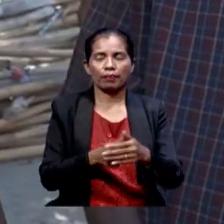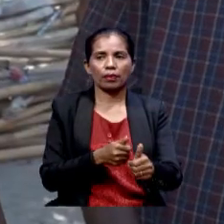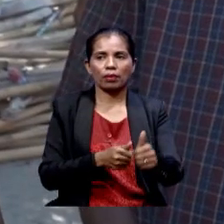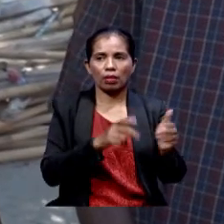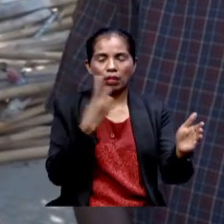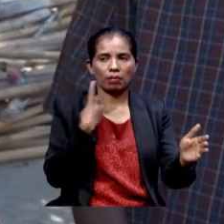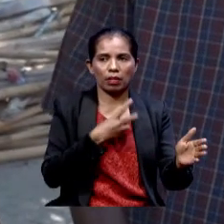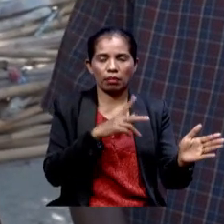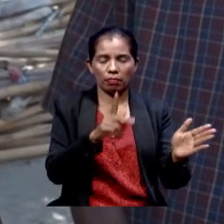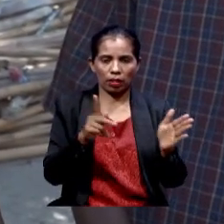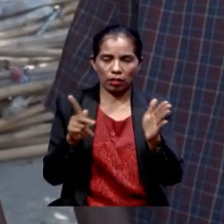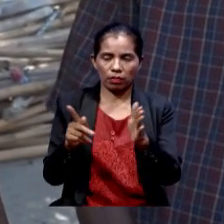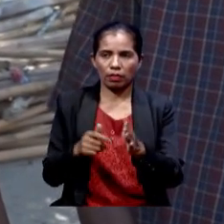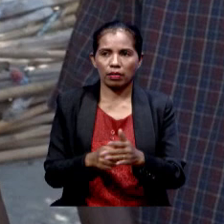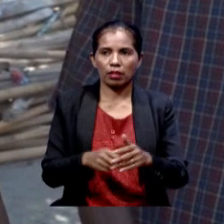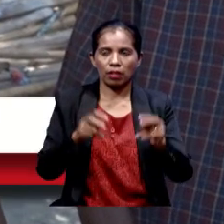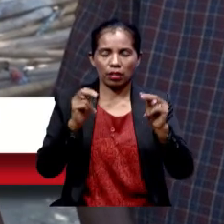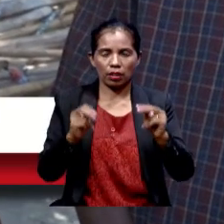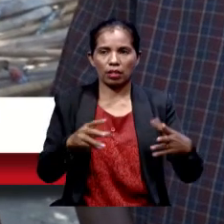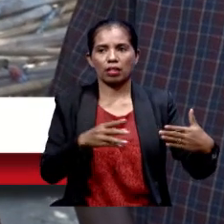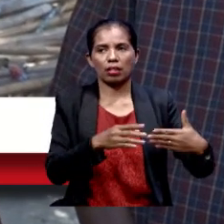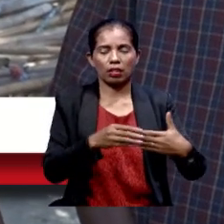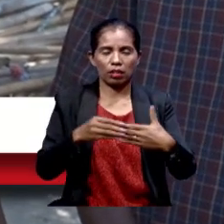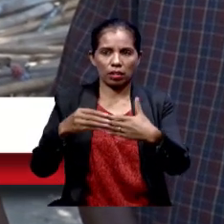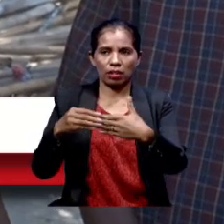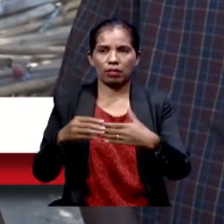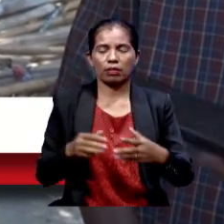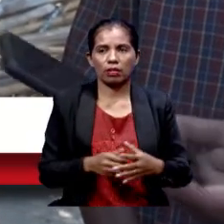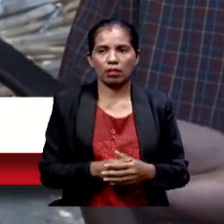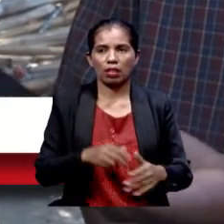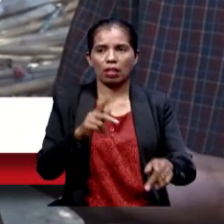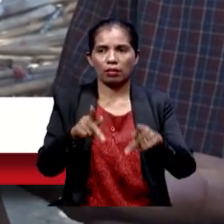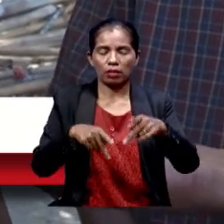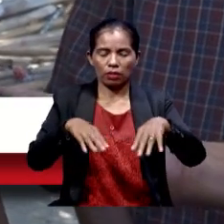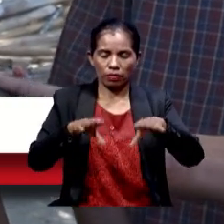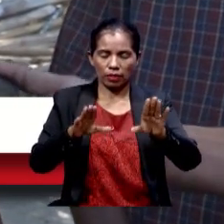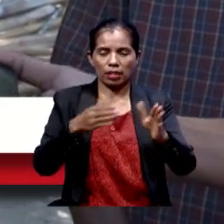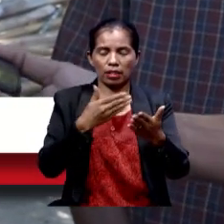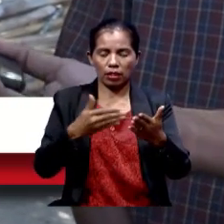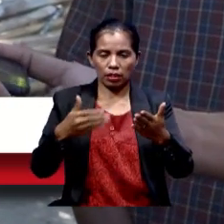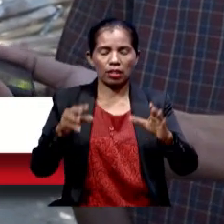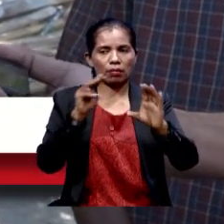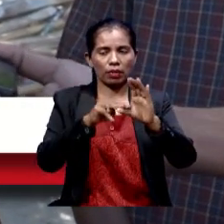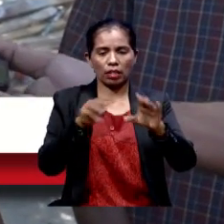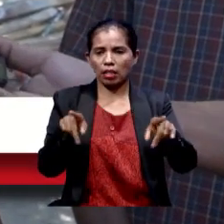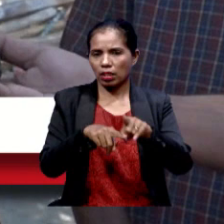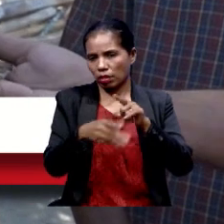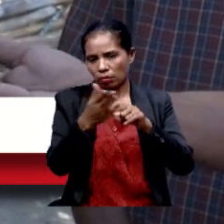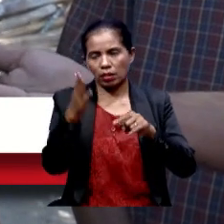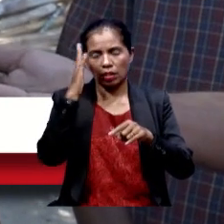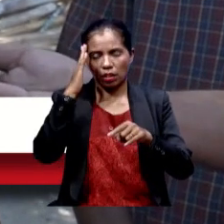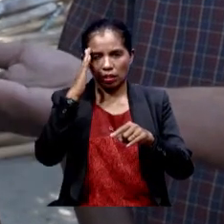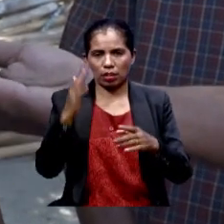ida. Na bem maka tenke organiza emas rabe ke fansa sa mercado ane se ta bolsa ra tene fo